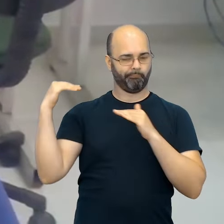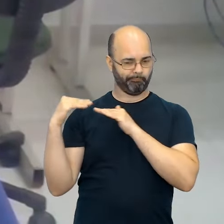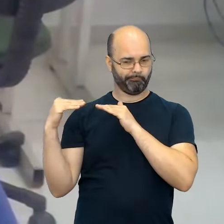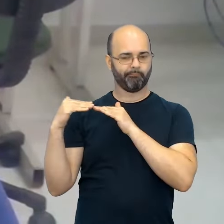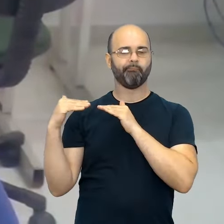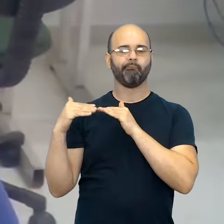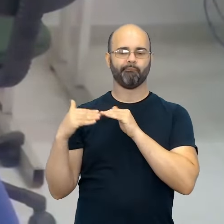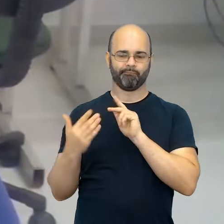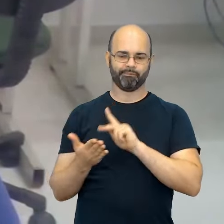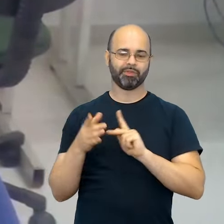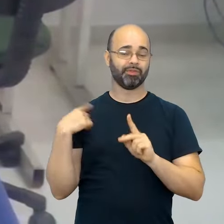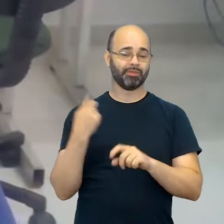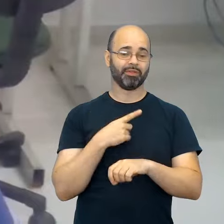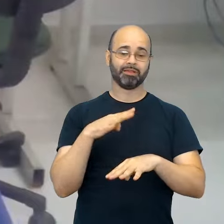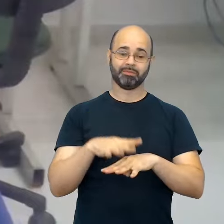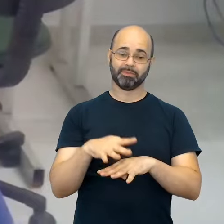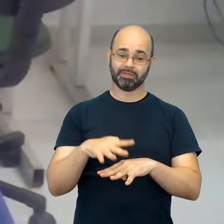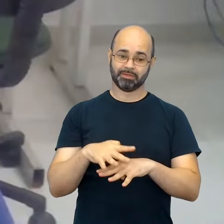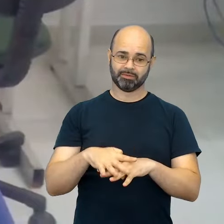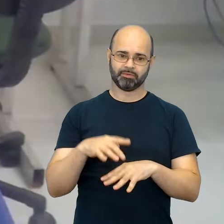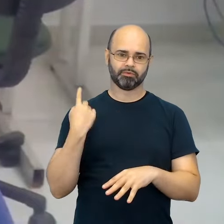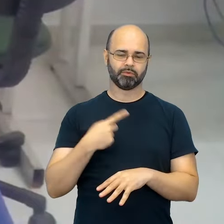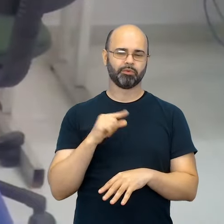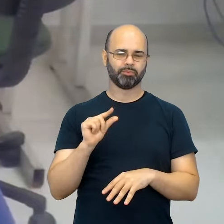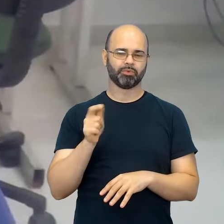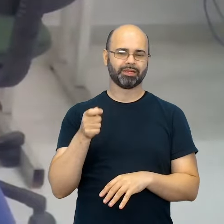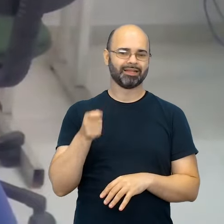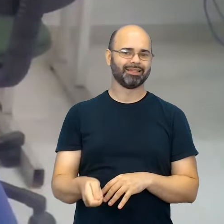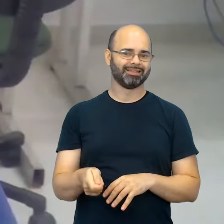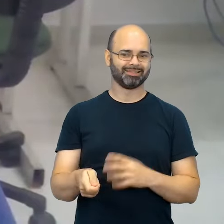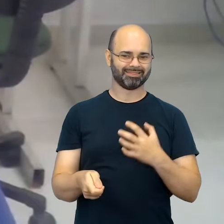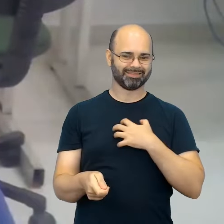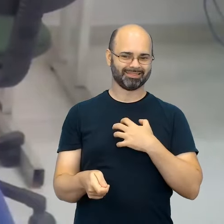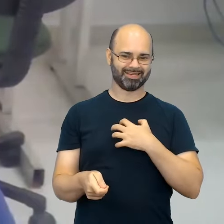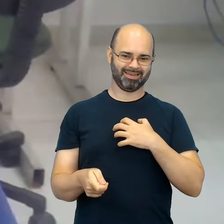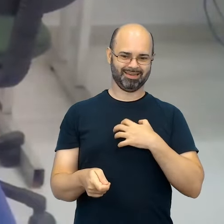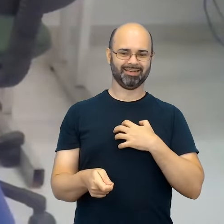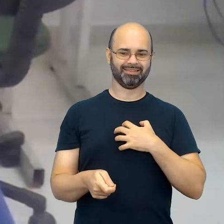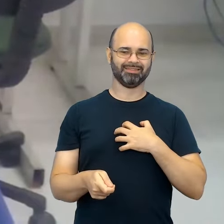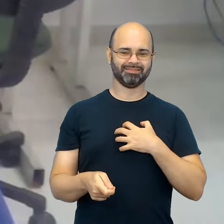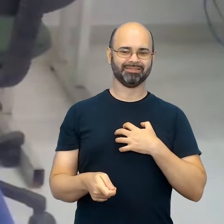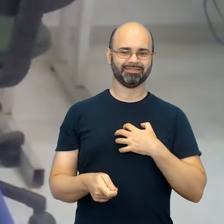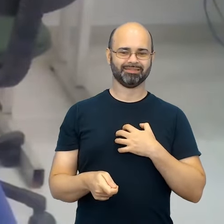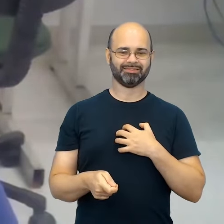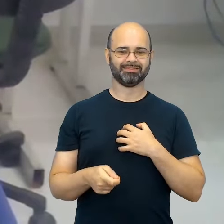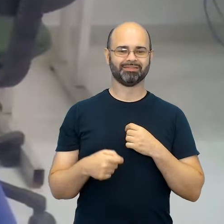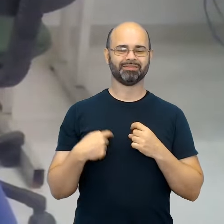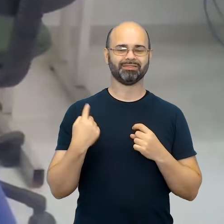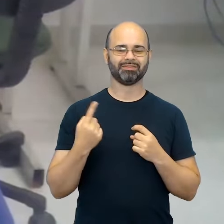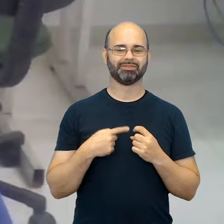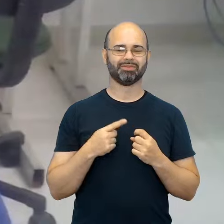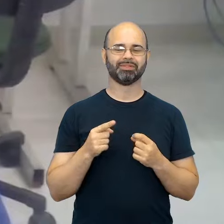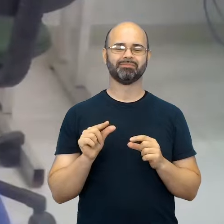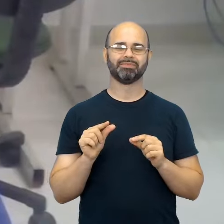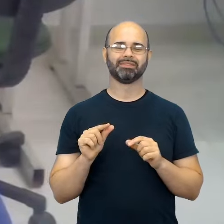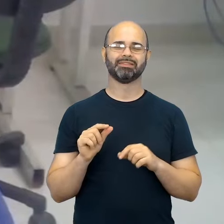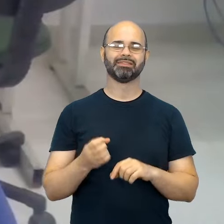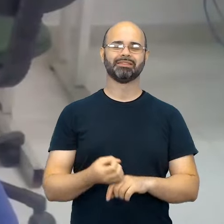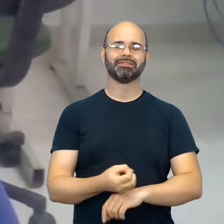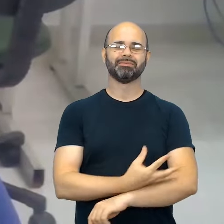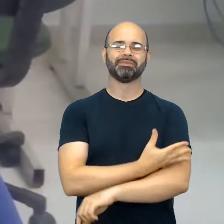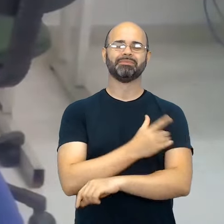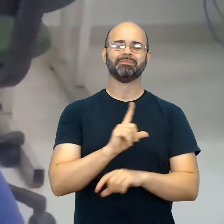Nós matemáticos, que às vezes nós somos rígidos no nosso comportamento, deixamos um pouco a emoção